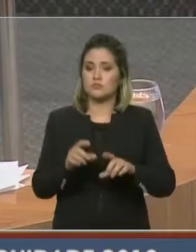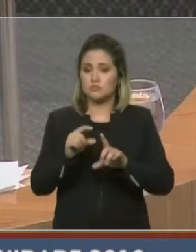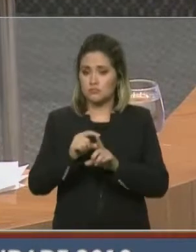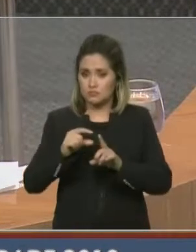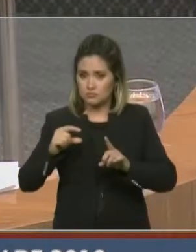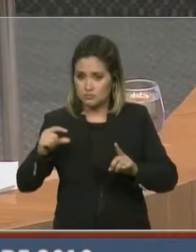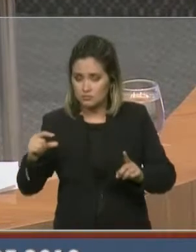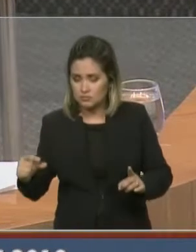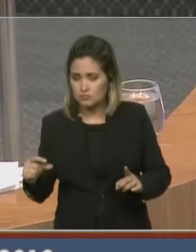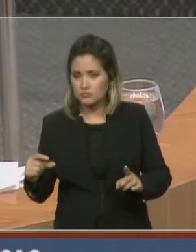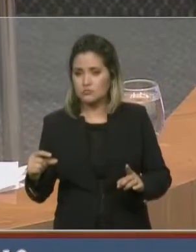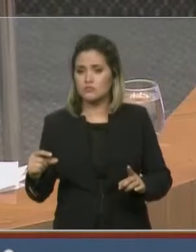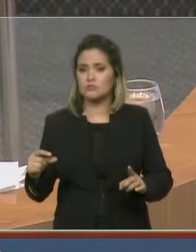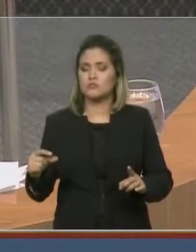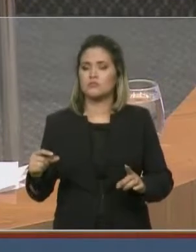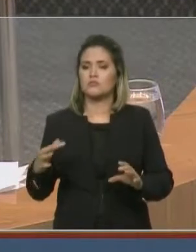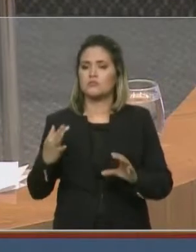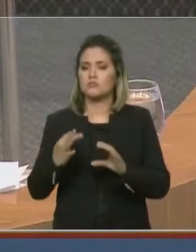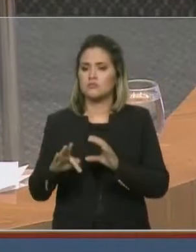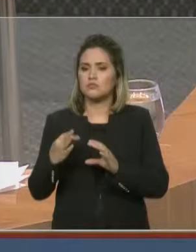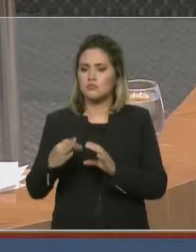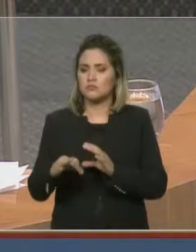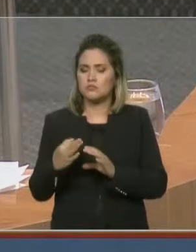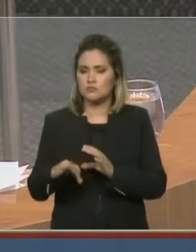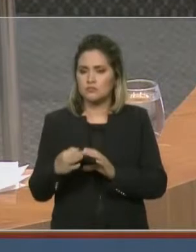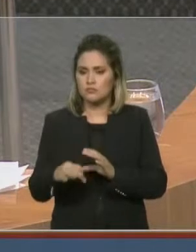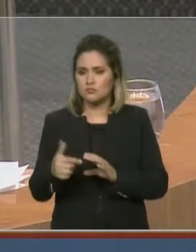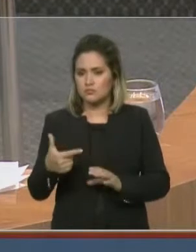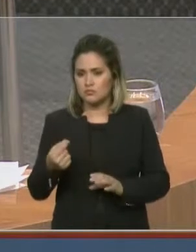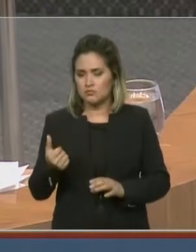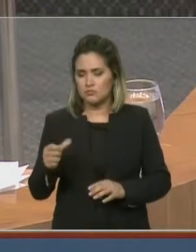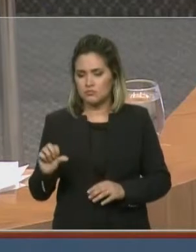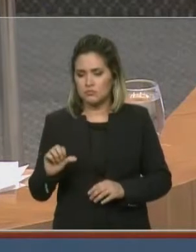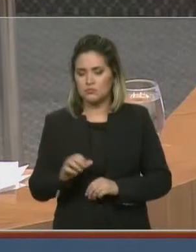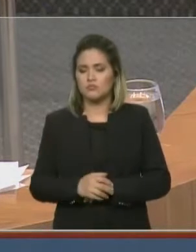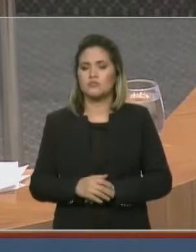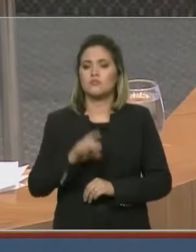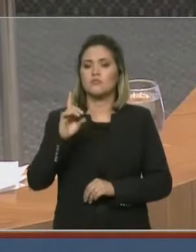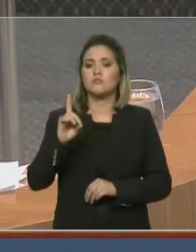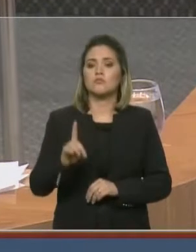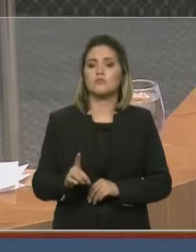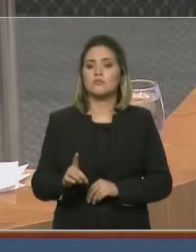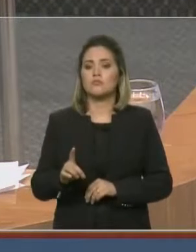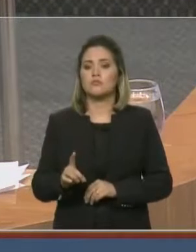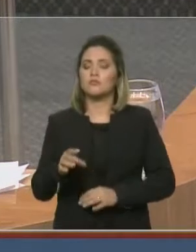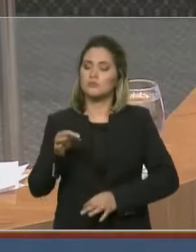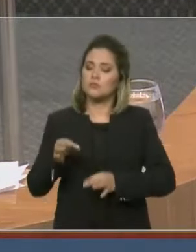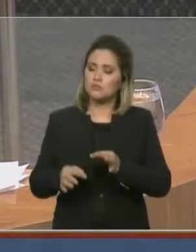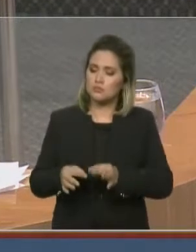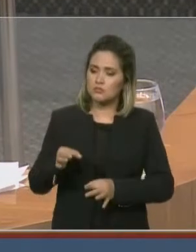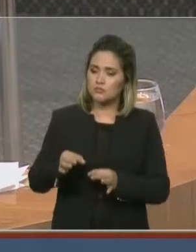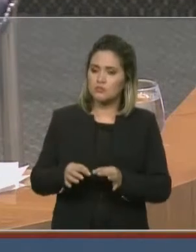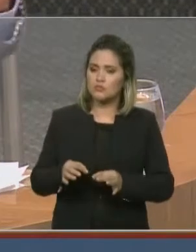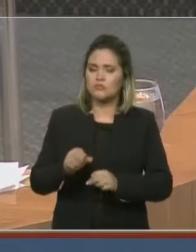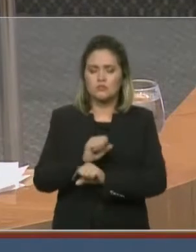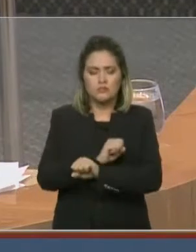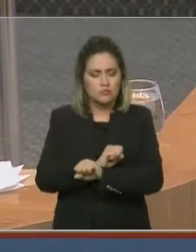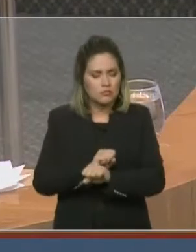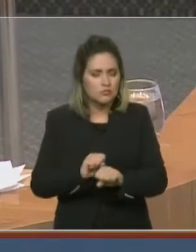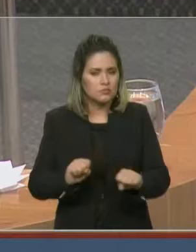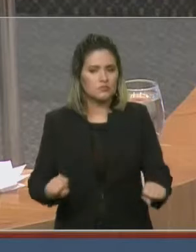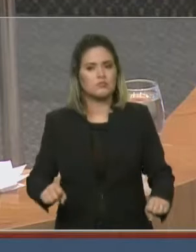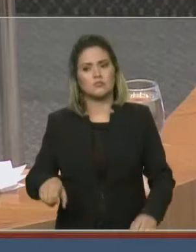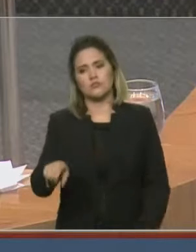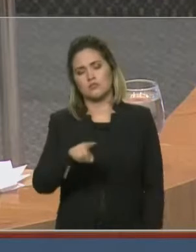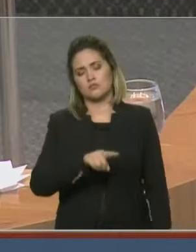2019 é: serás libertado pelo direito e pela justiça. Qual é o